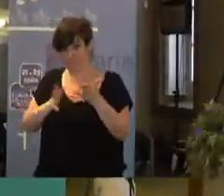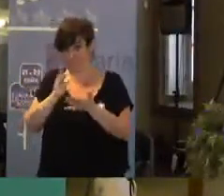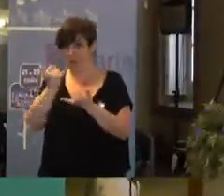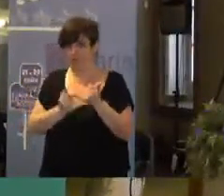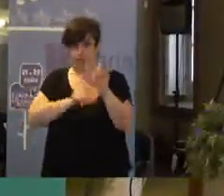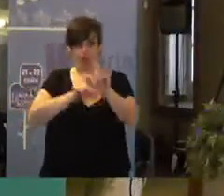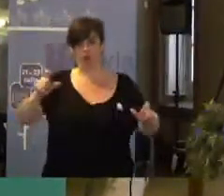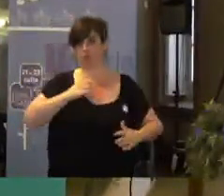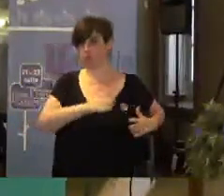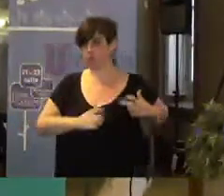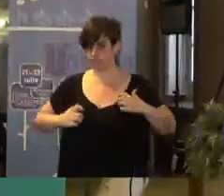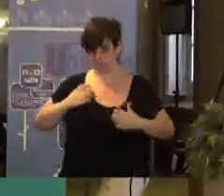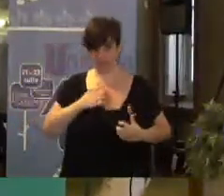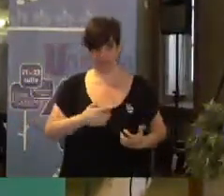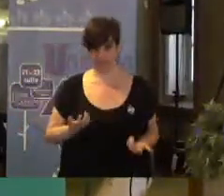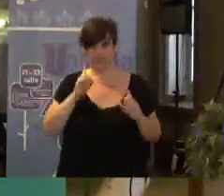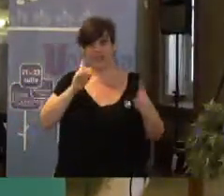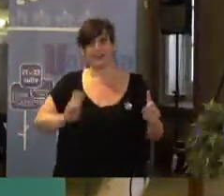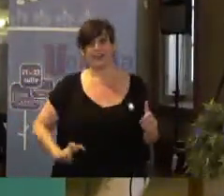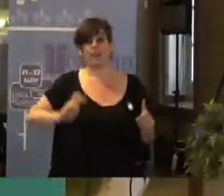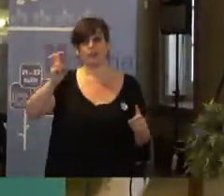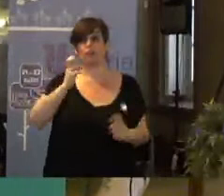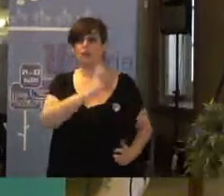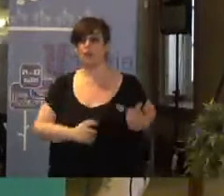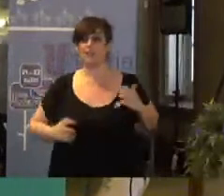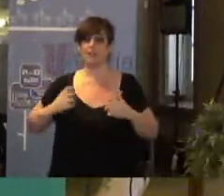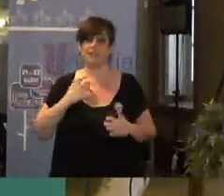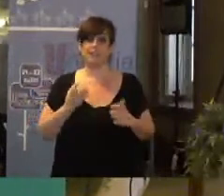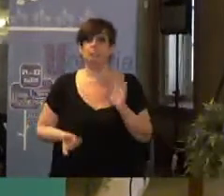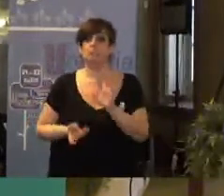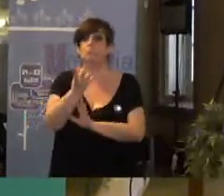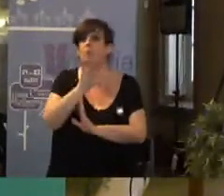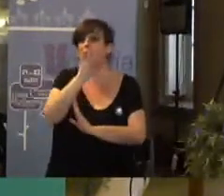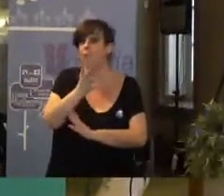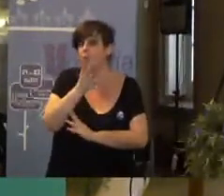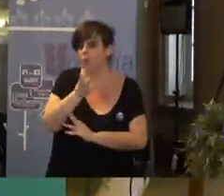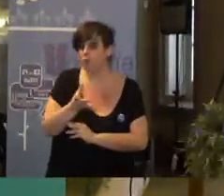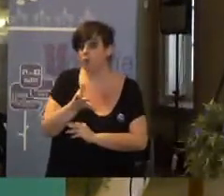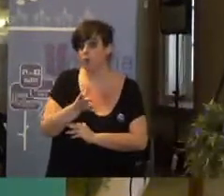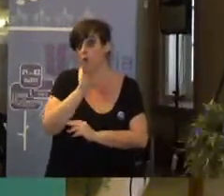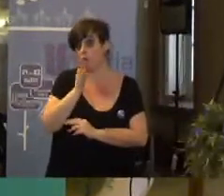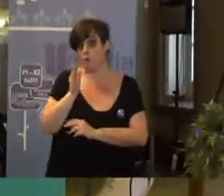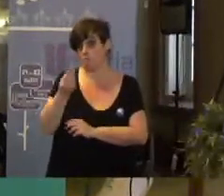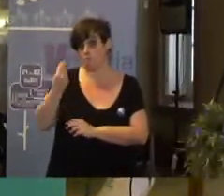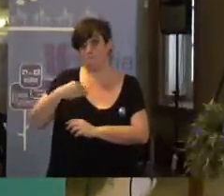indignação. Noutros casos, essa indignação decorre da degenerescência destas democracias liberais para caricaturas